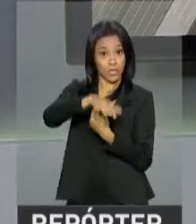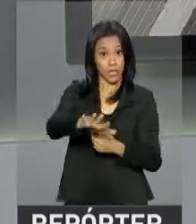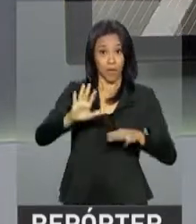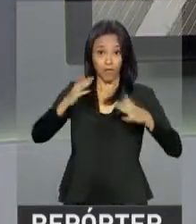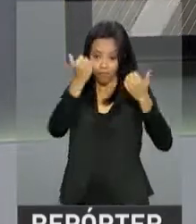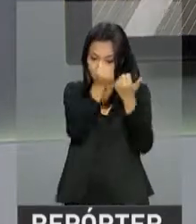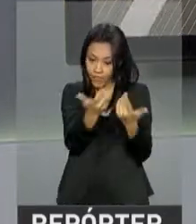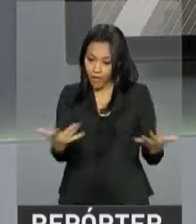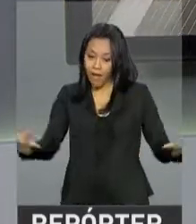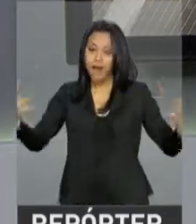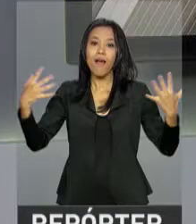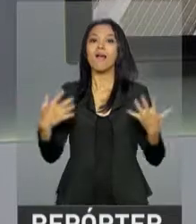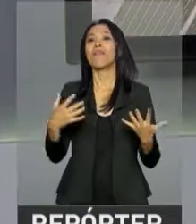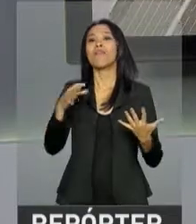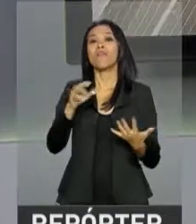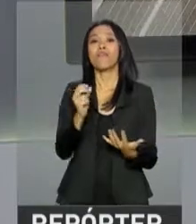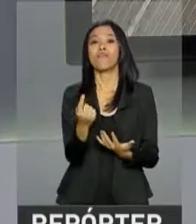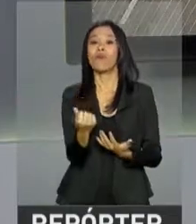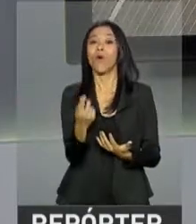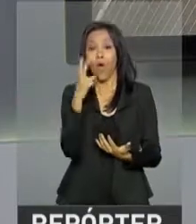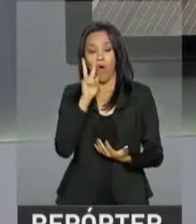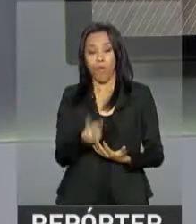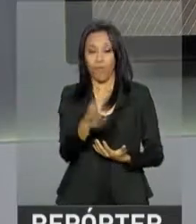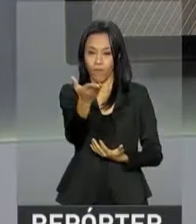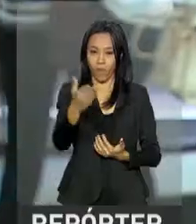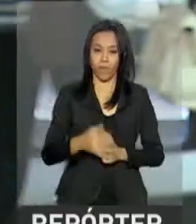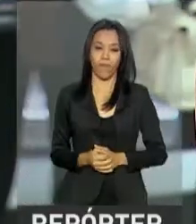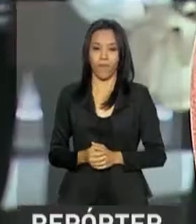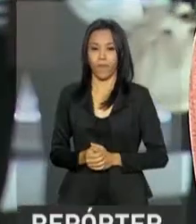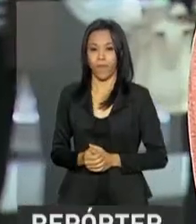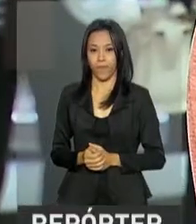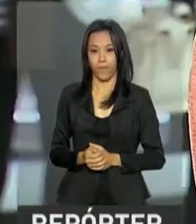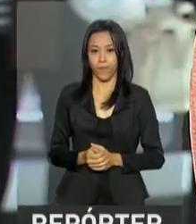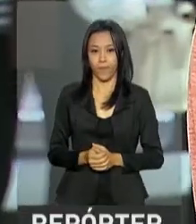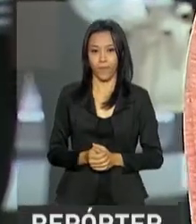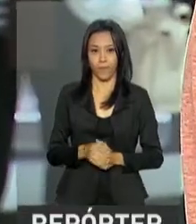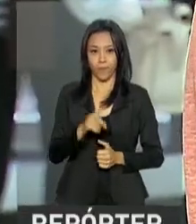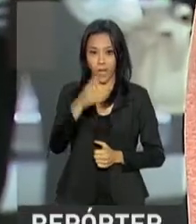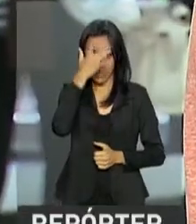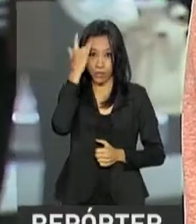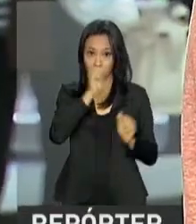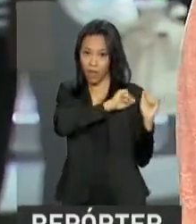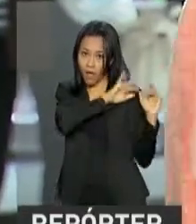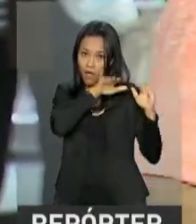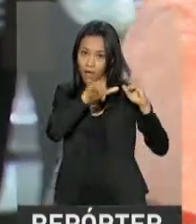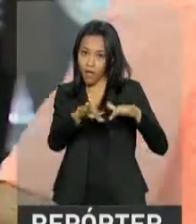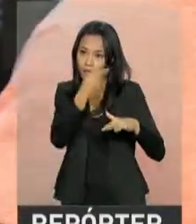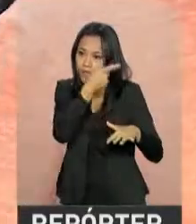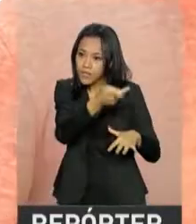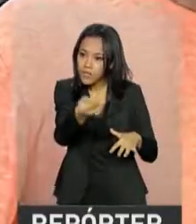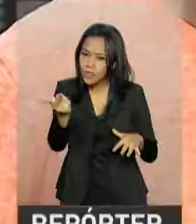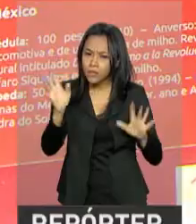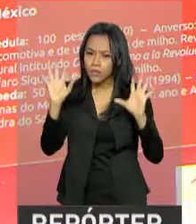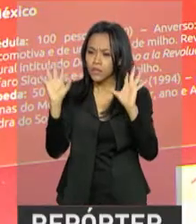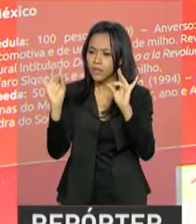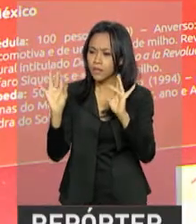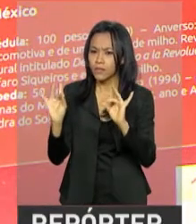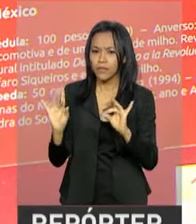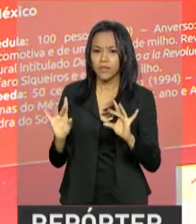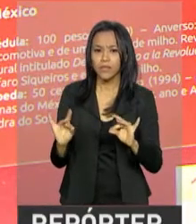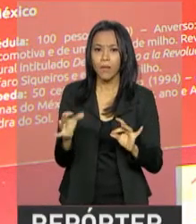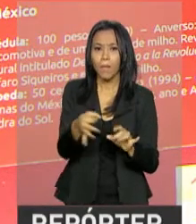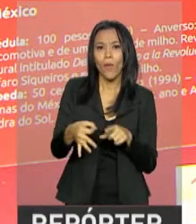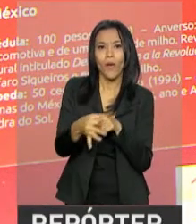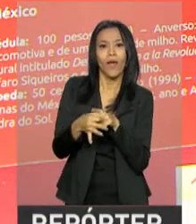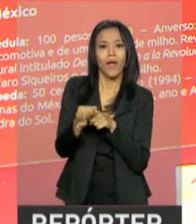valores do futebol acompanhe os visitantes podem conhecer detalhes sobre as moedas